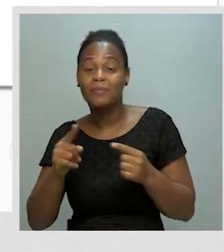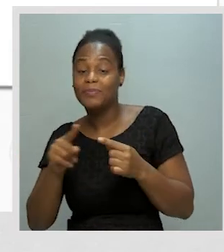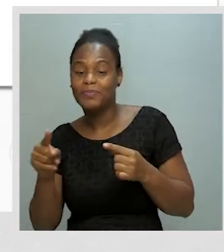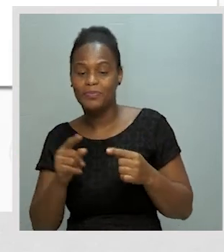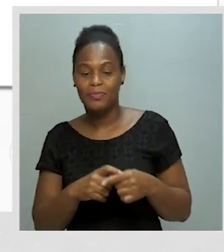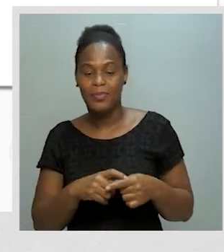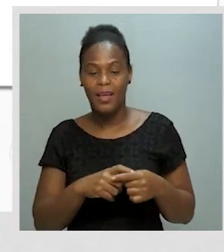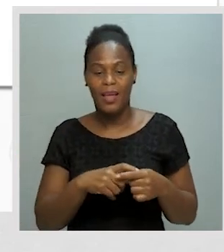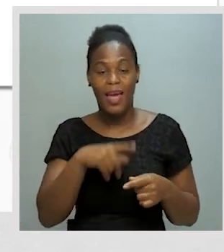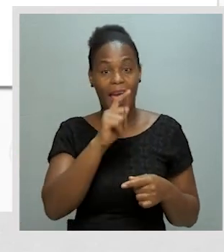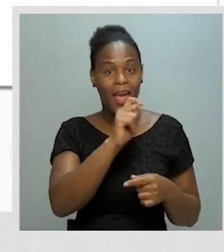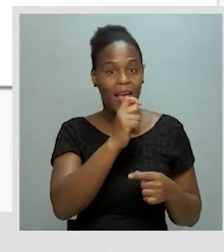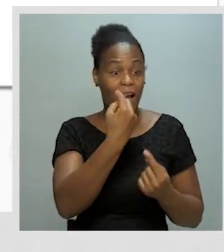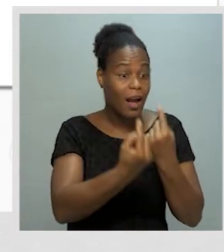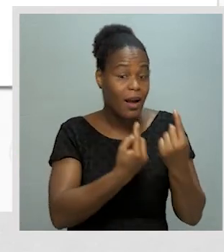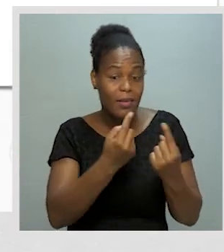a linha E,